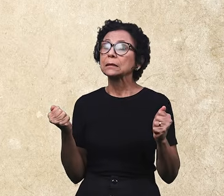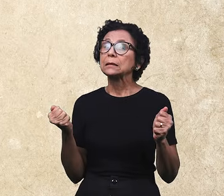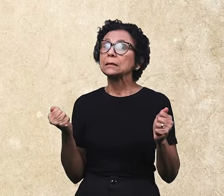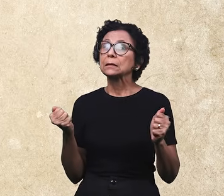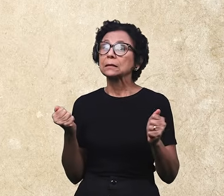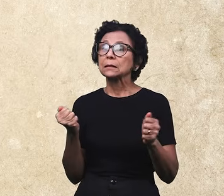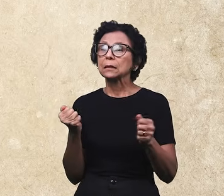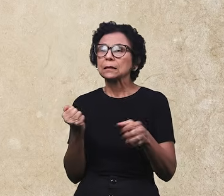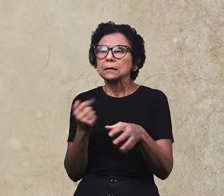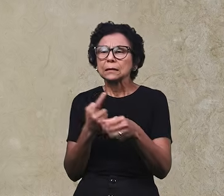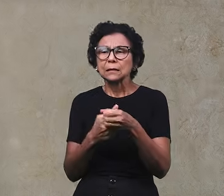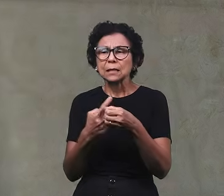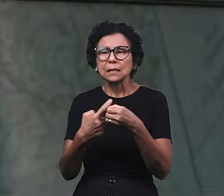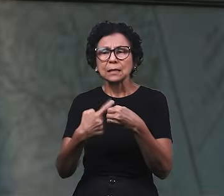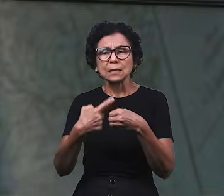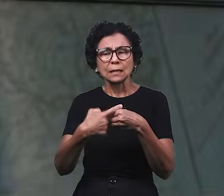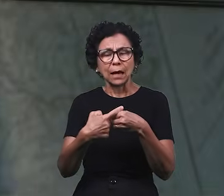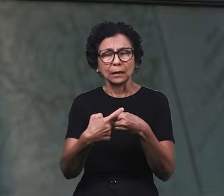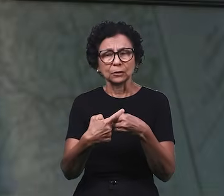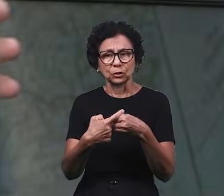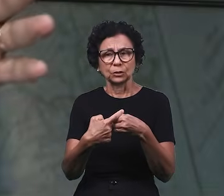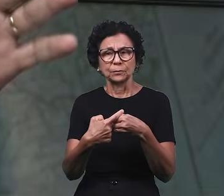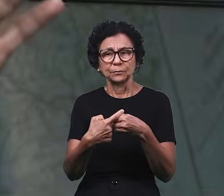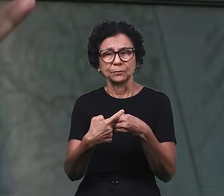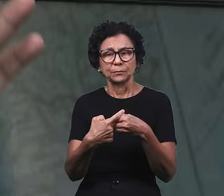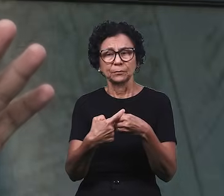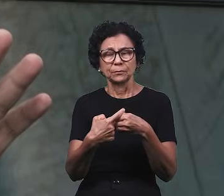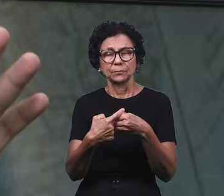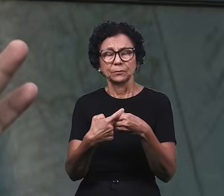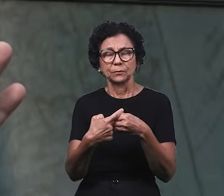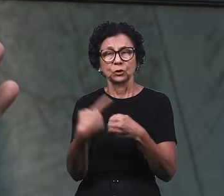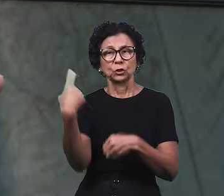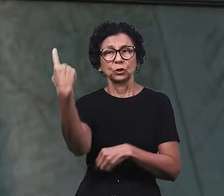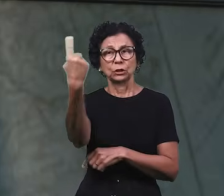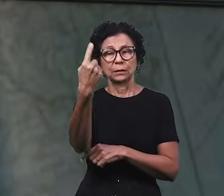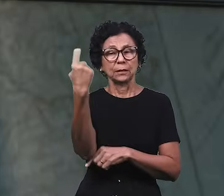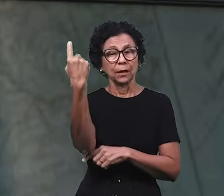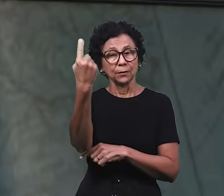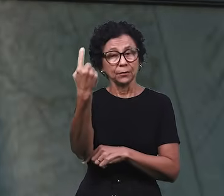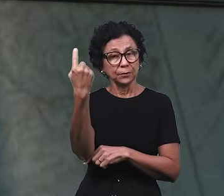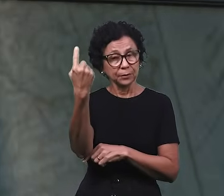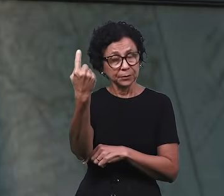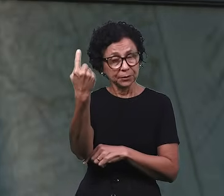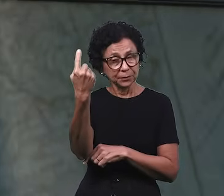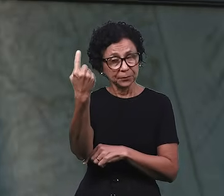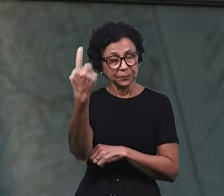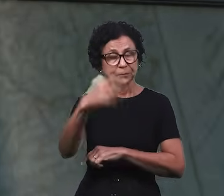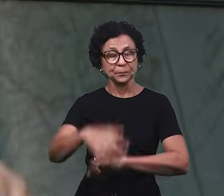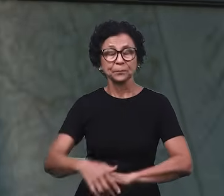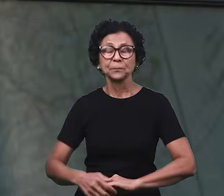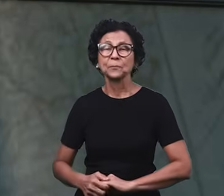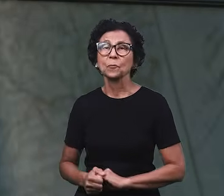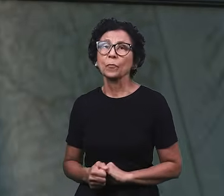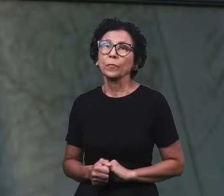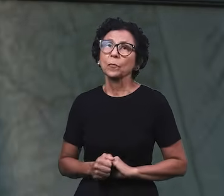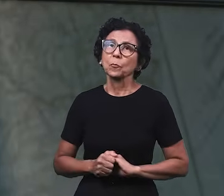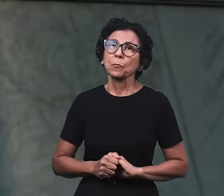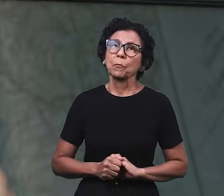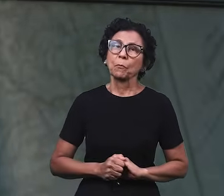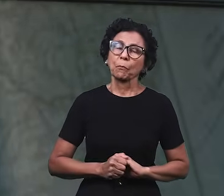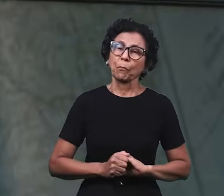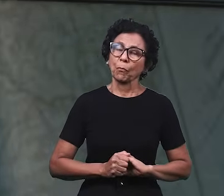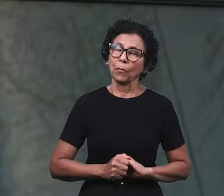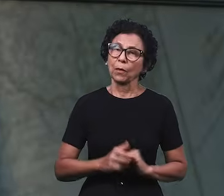Davi, ou seja, eles não necessariamente estavam ali em Belém. Diz a palavra do Senhor que